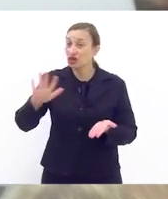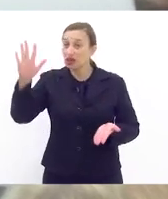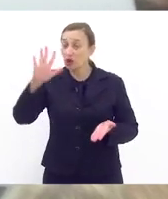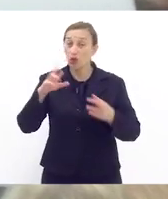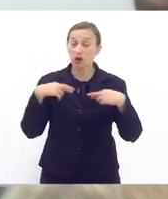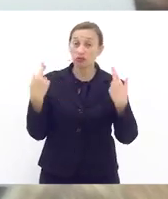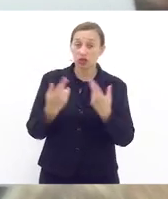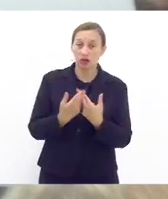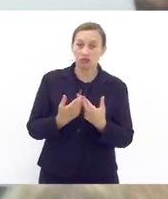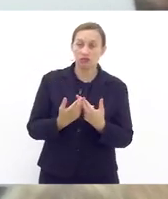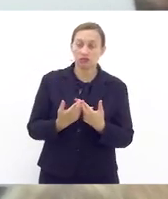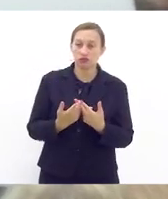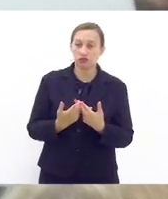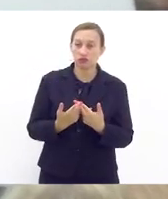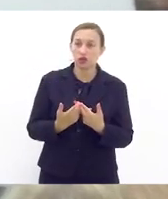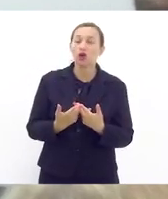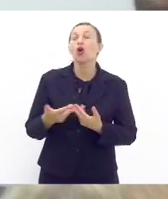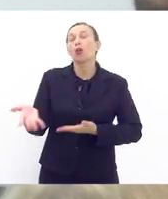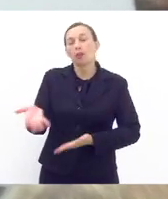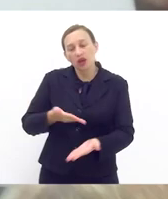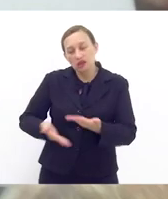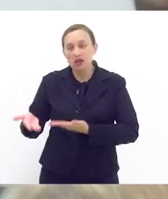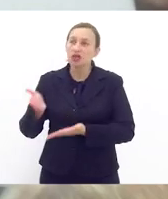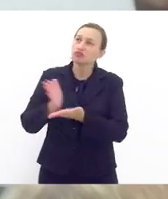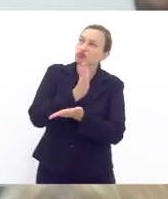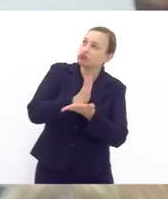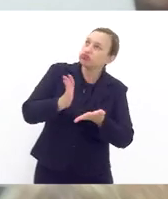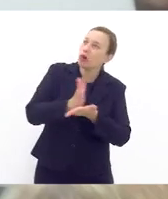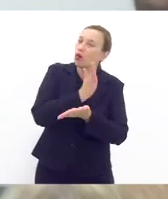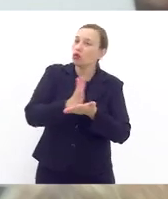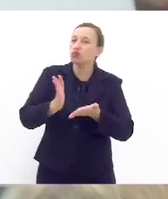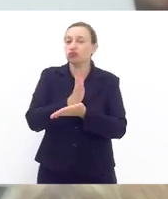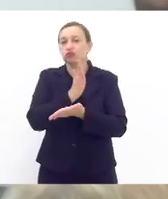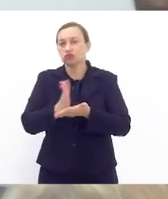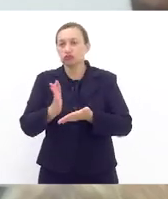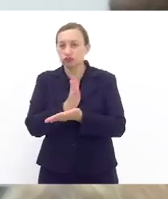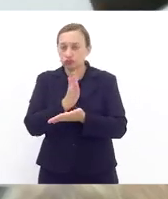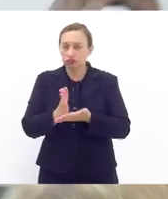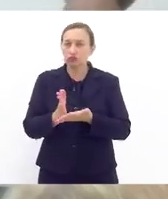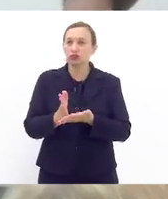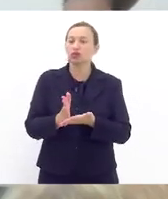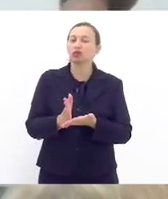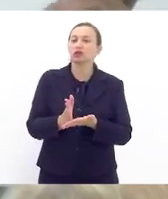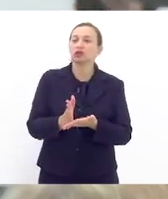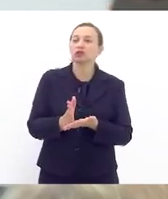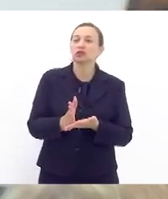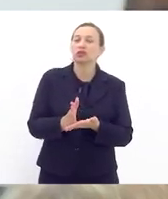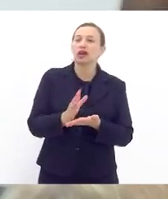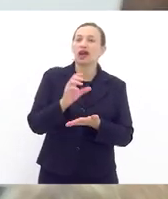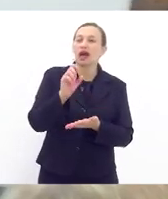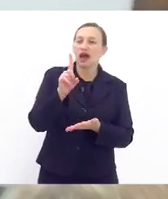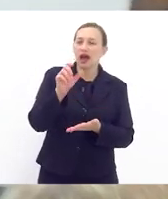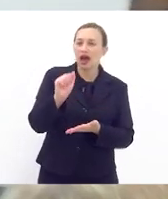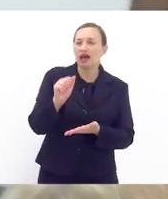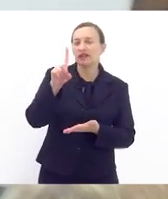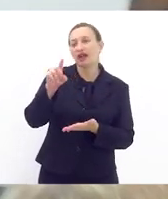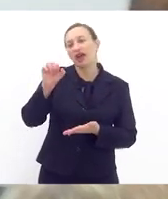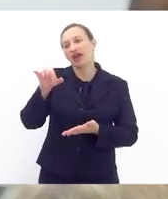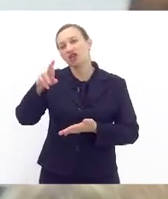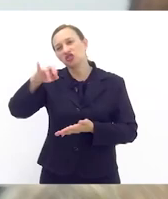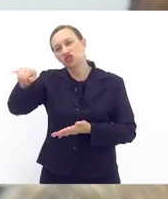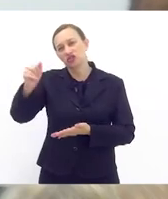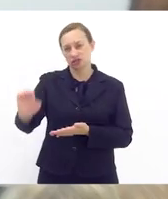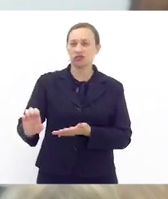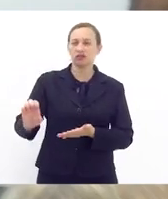né fomos parceiros em relação a 10 a 10 realmente foi foi bem atendida bem recebida pelo